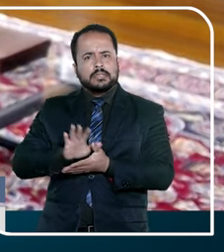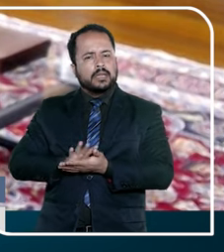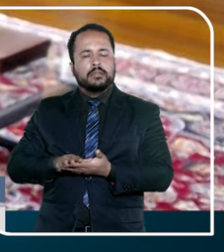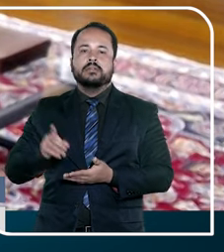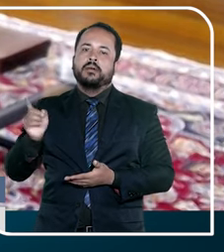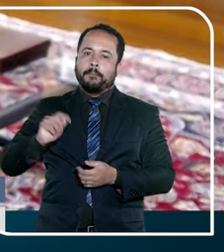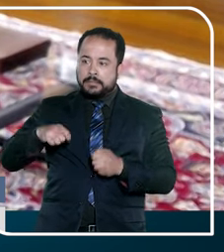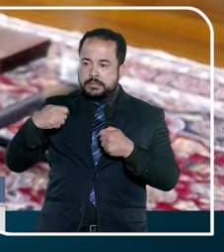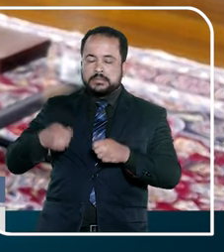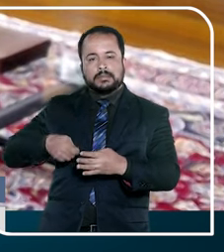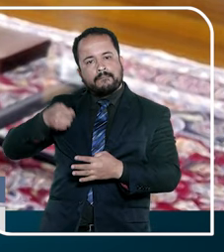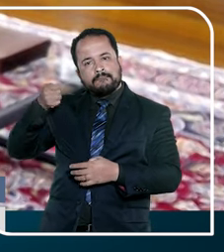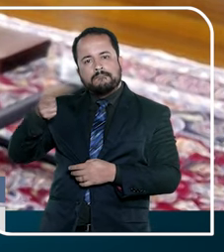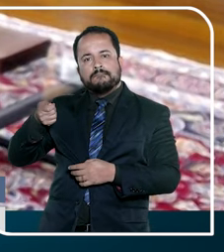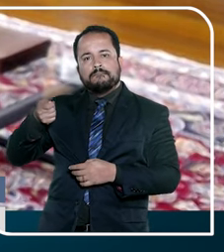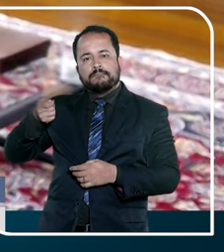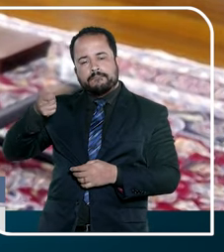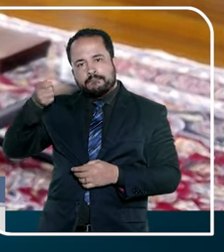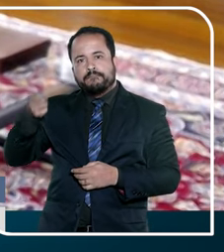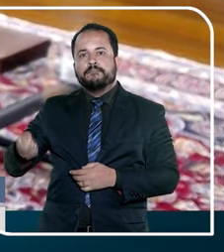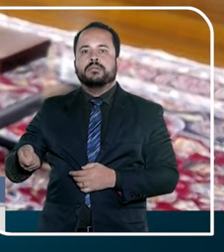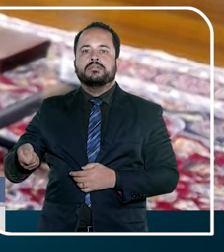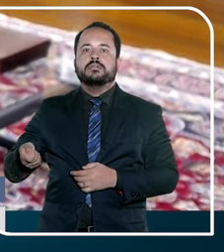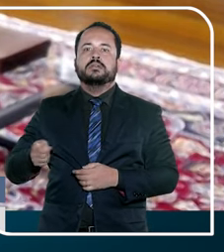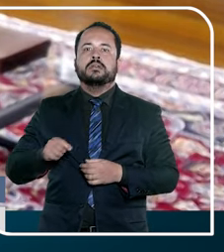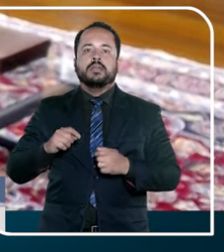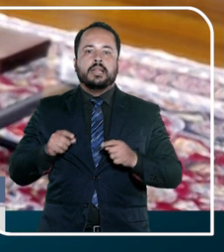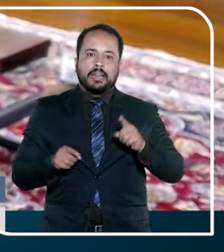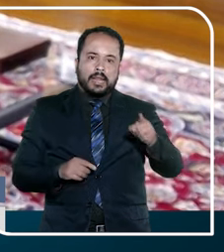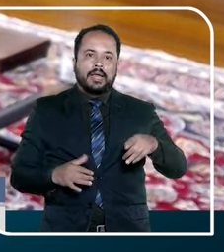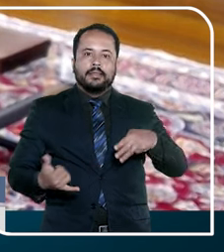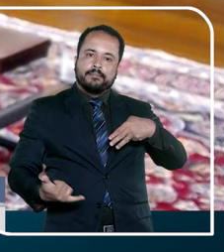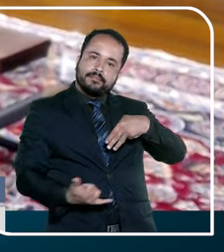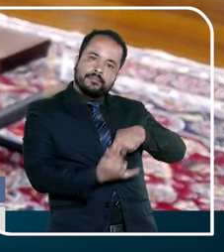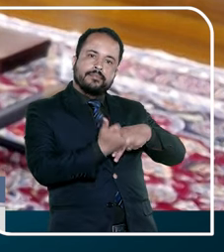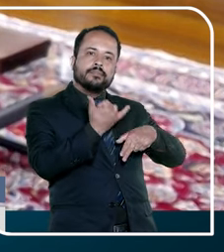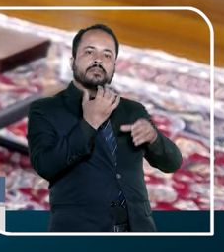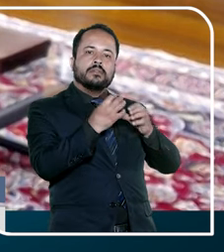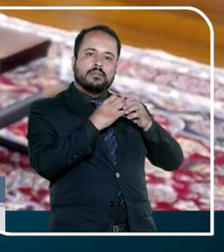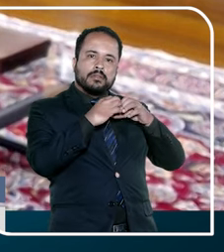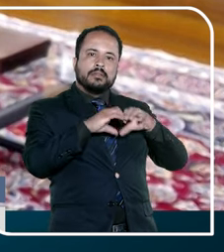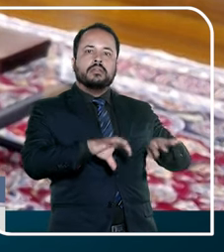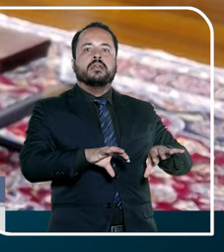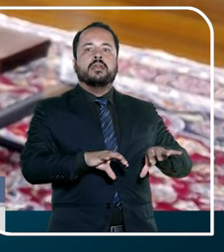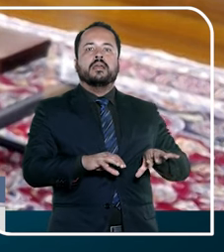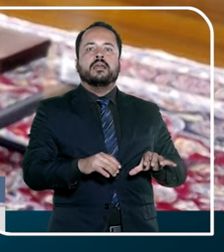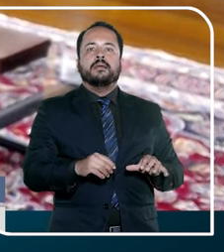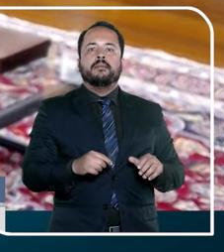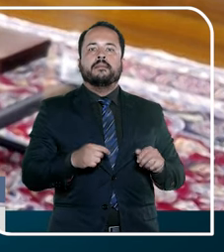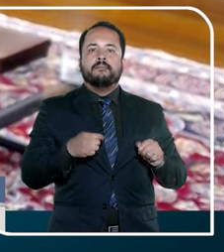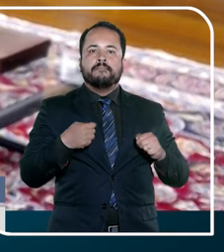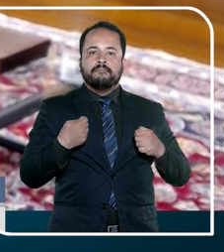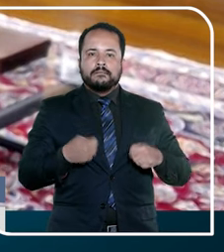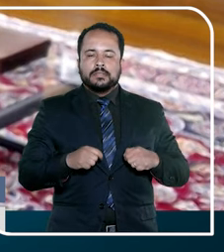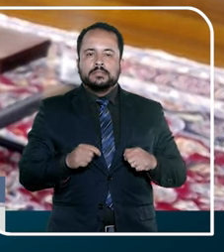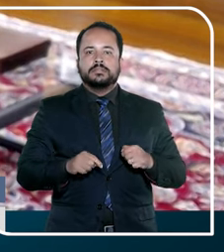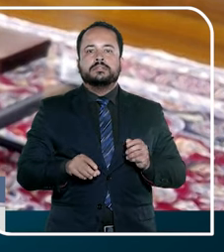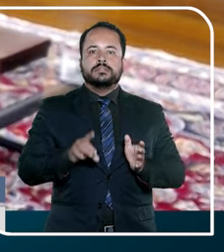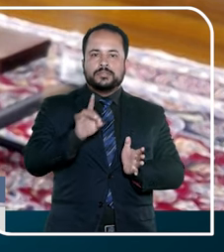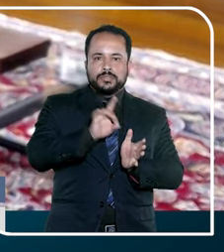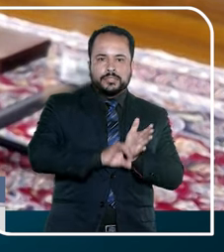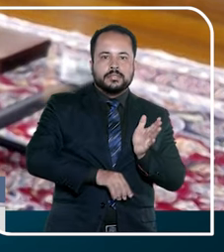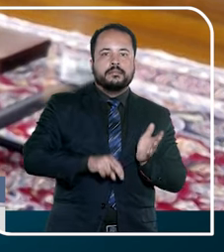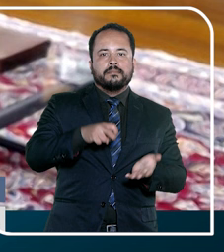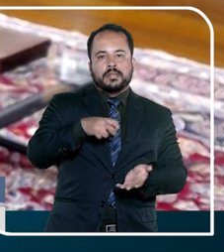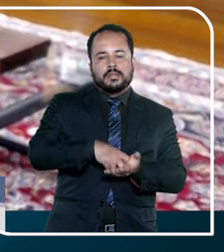do do dano causado À Vítima os costumam ser eh levados à frente pelo Direito Penal é claro que existem